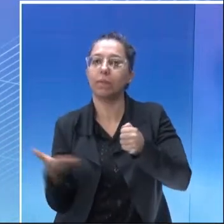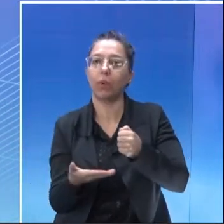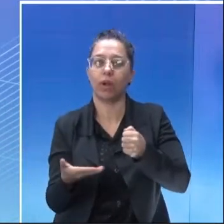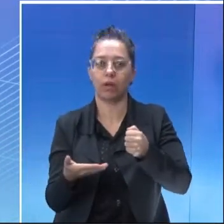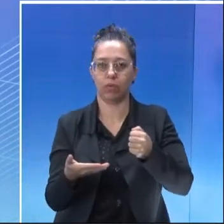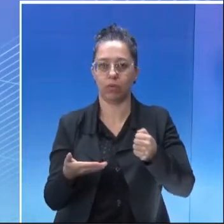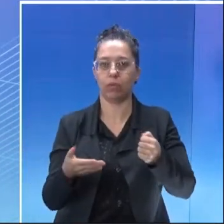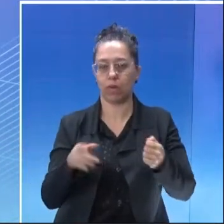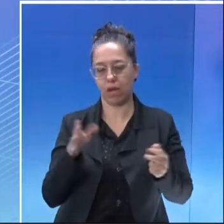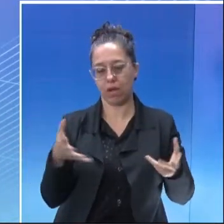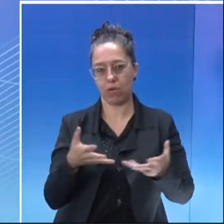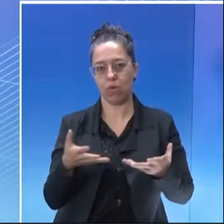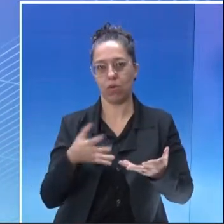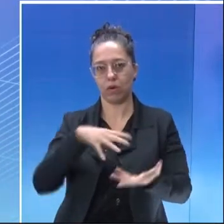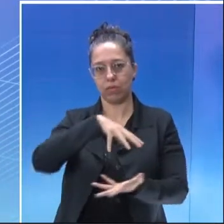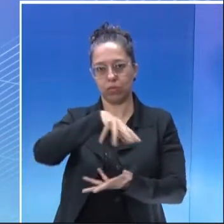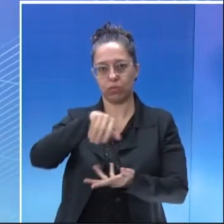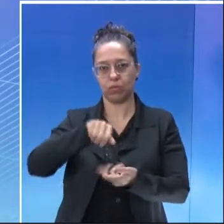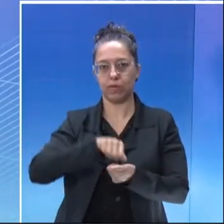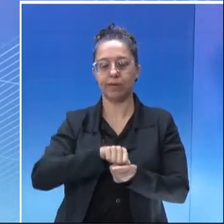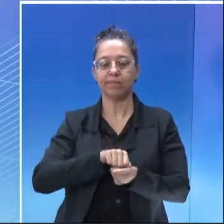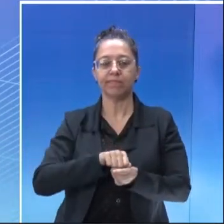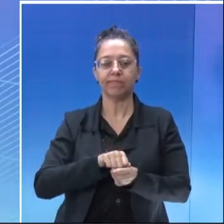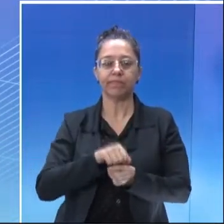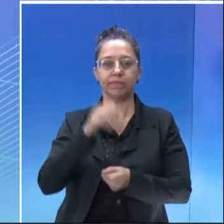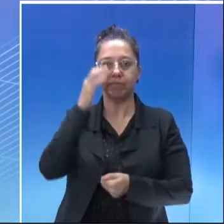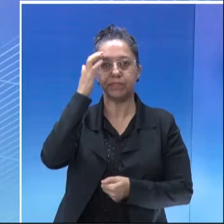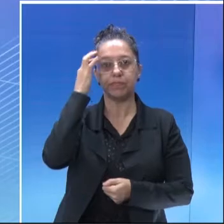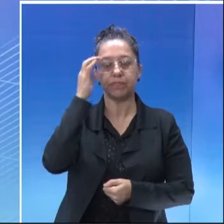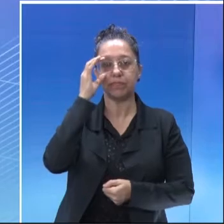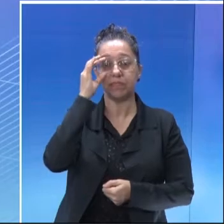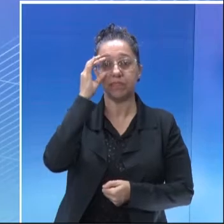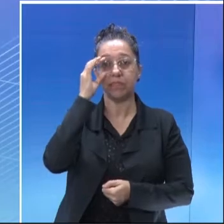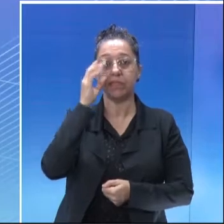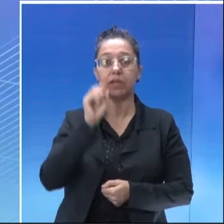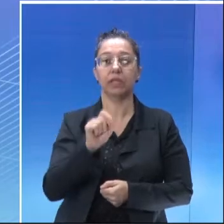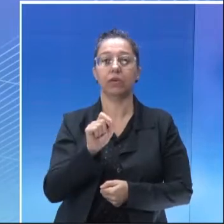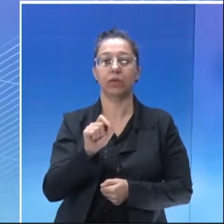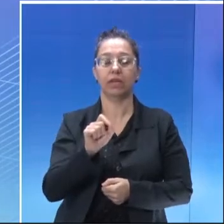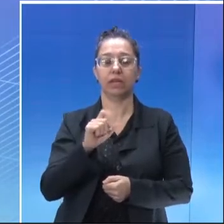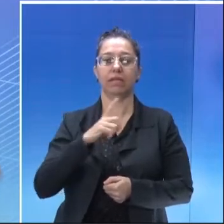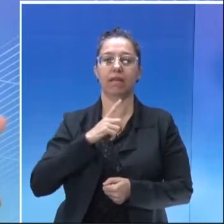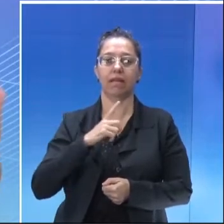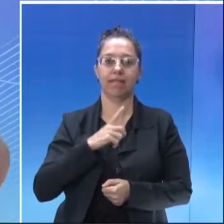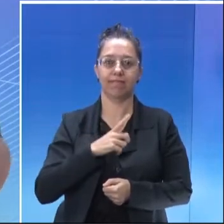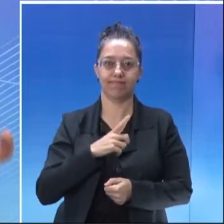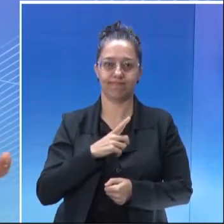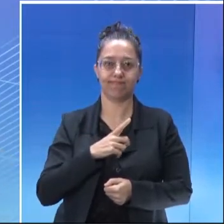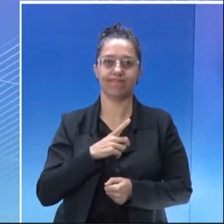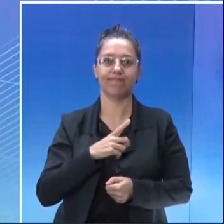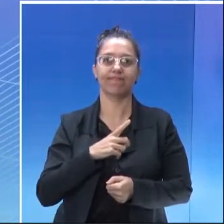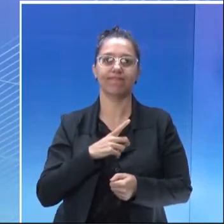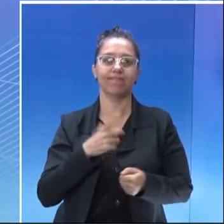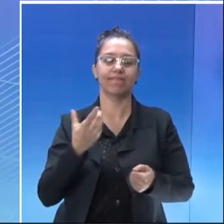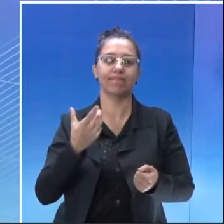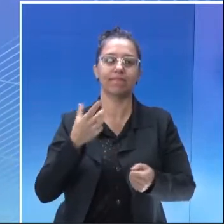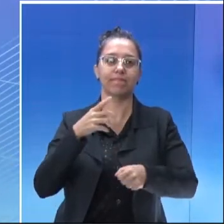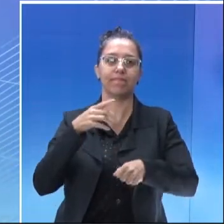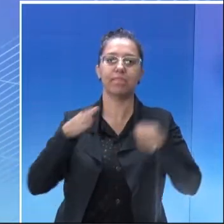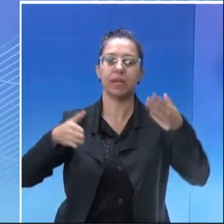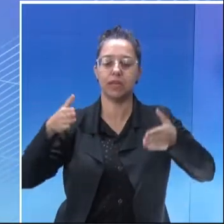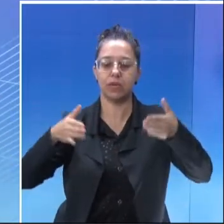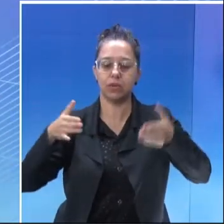já passou e hoje nós vamos trabalhar mais um pouco sobre isso e vamos ver então o que é esse período histórico conhecido